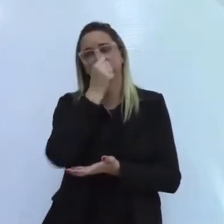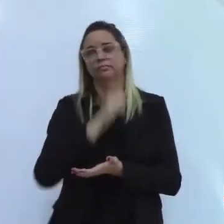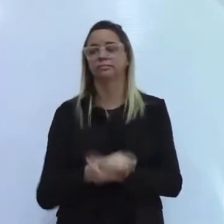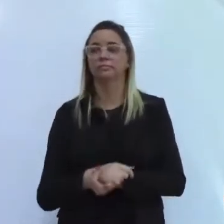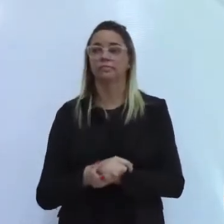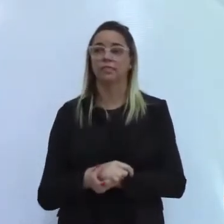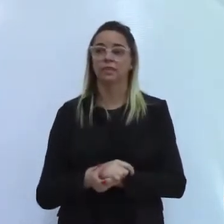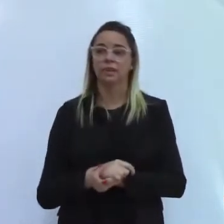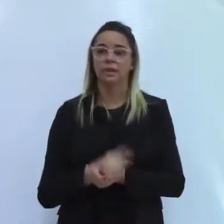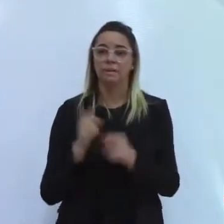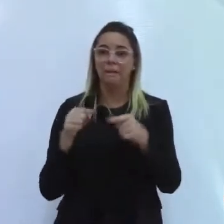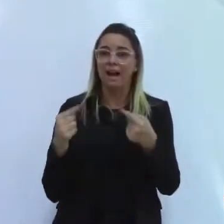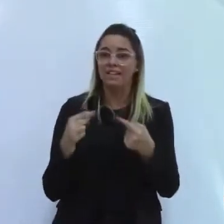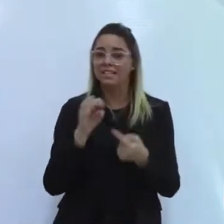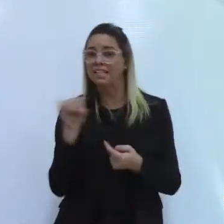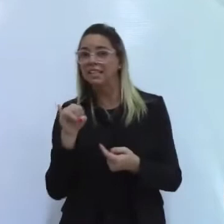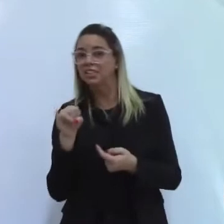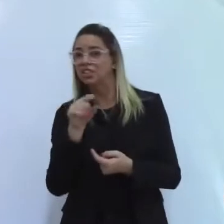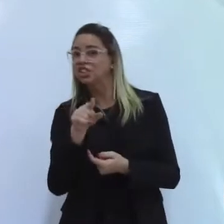Mas se você chegar